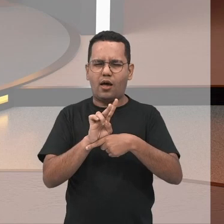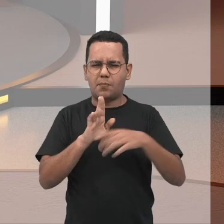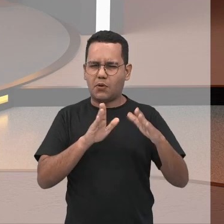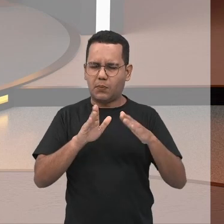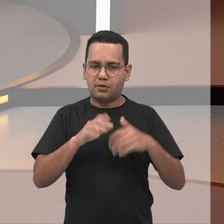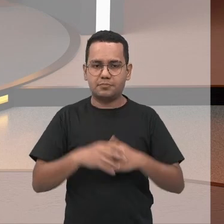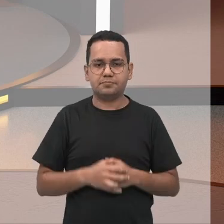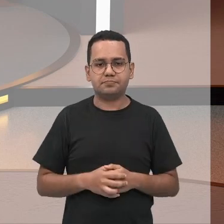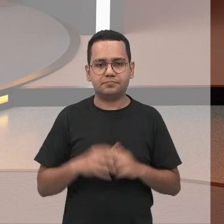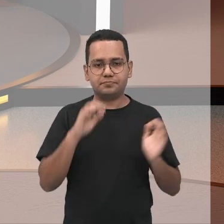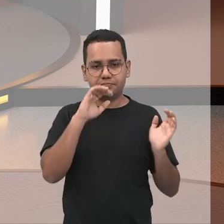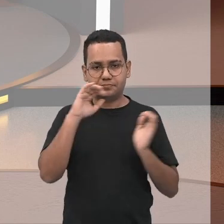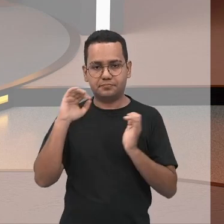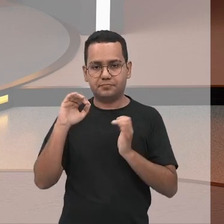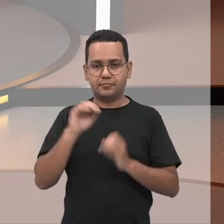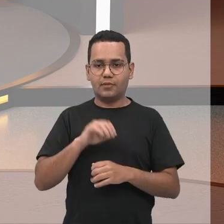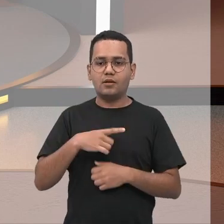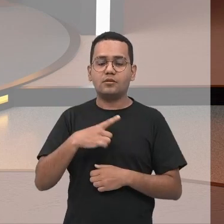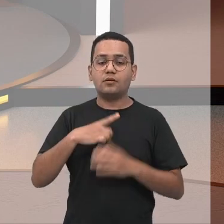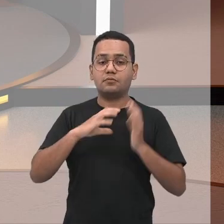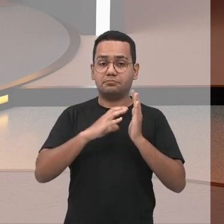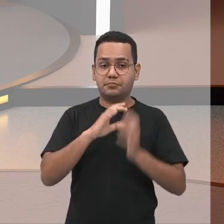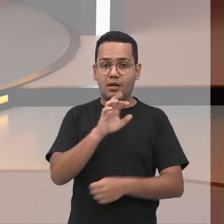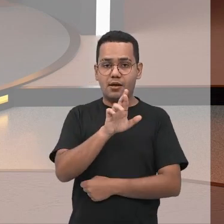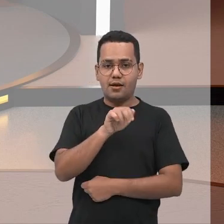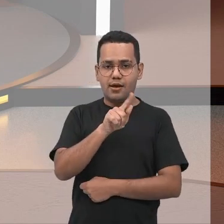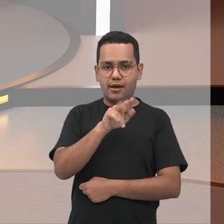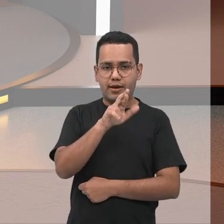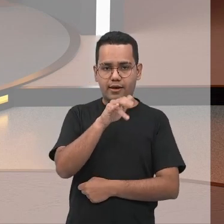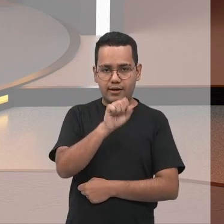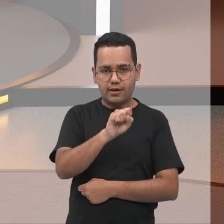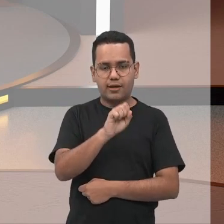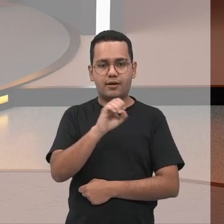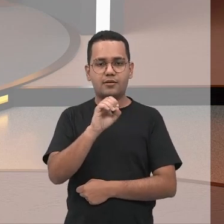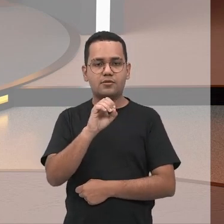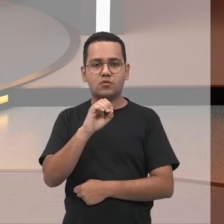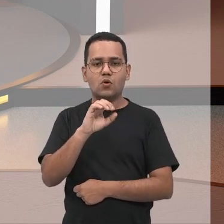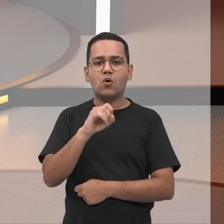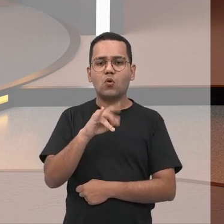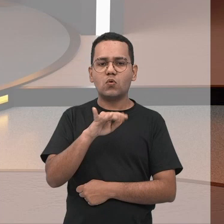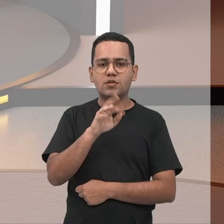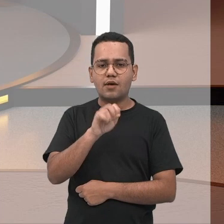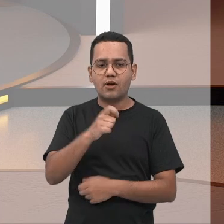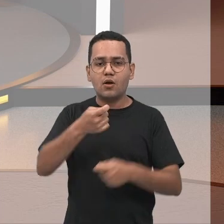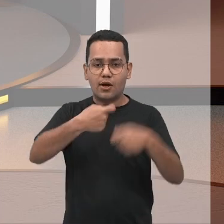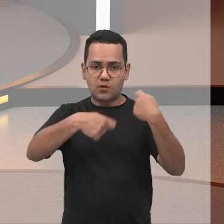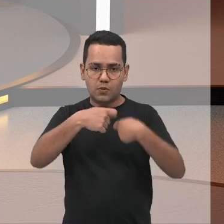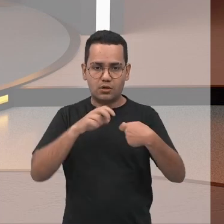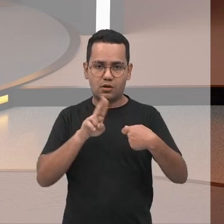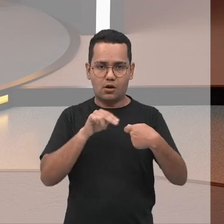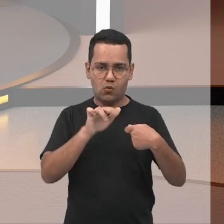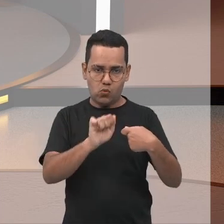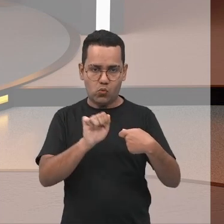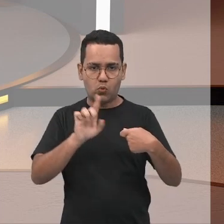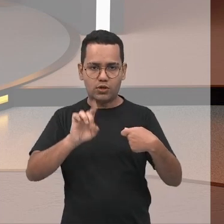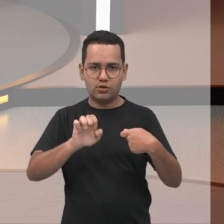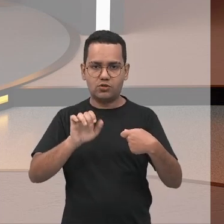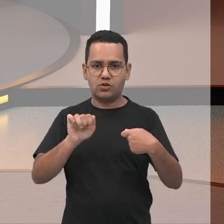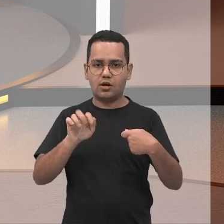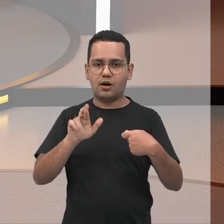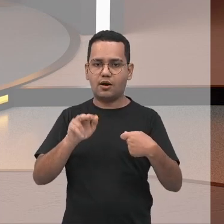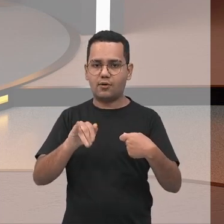o regresso conservador, a regência una de Araújo e Lima, de 1838 a 1840. Vamos